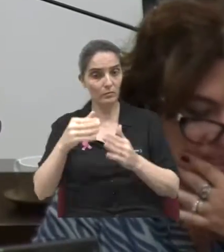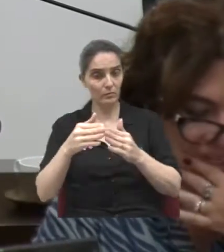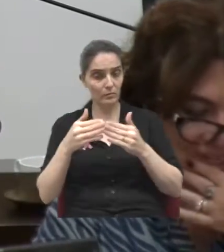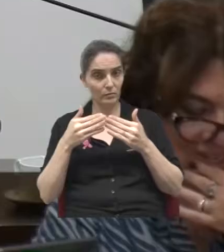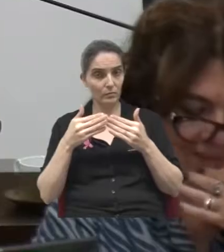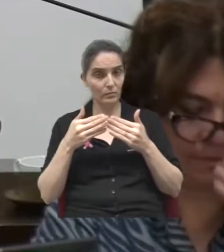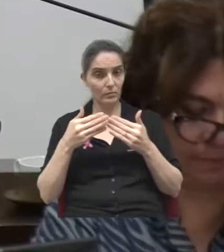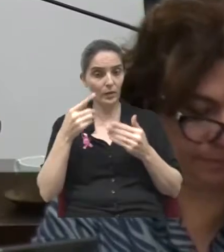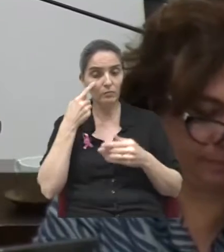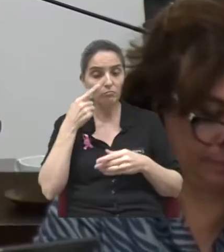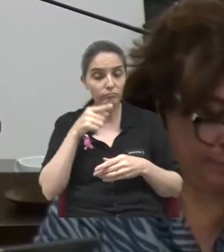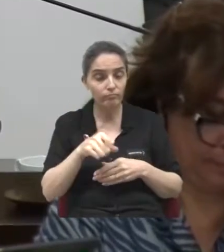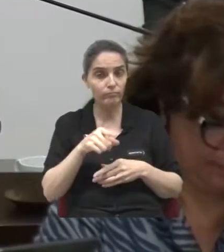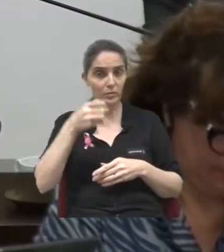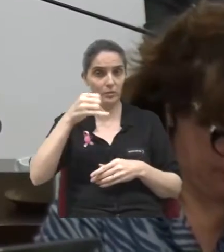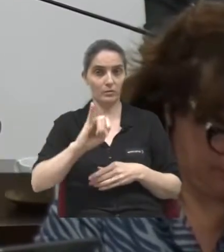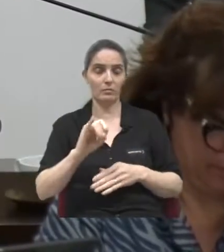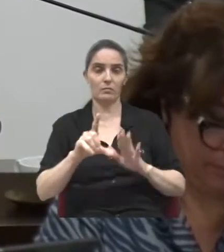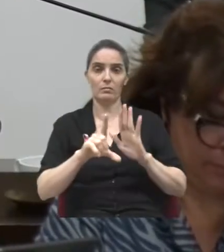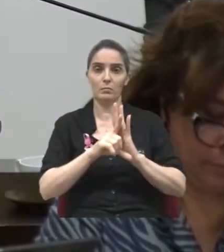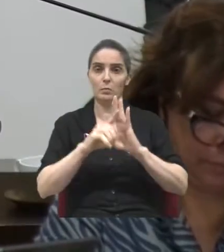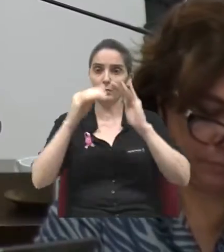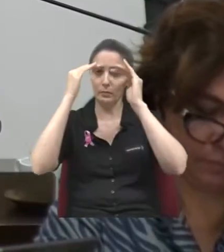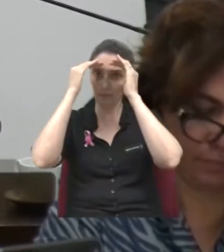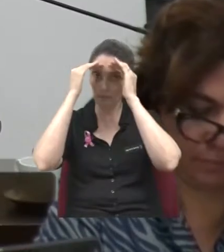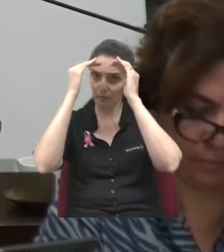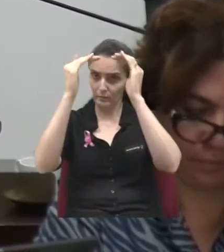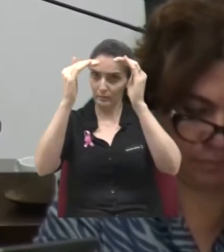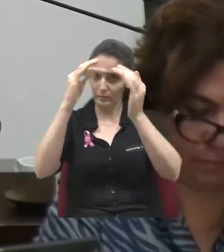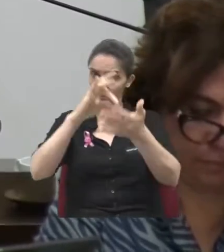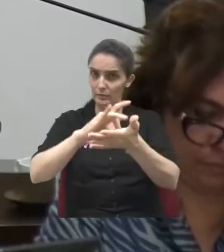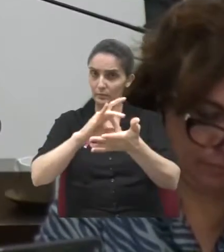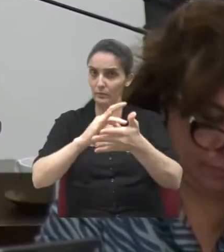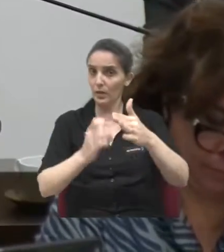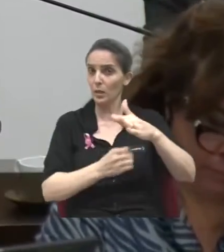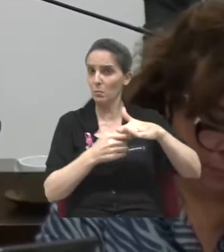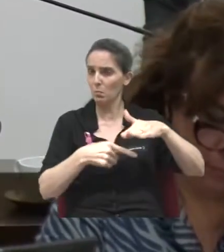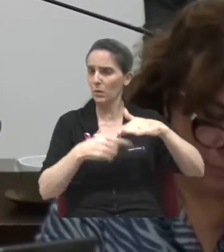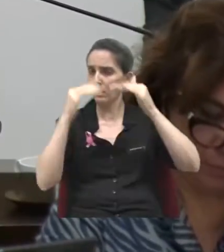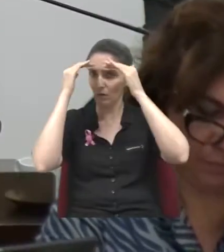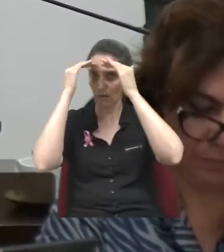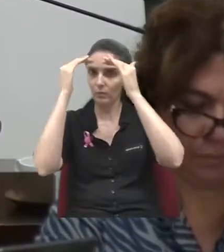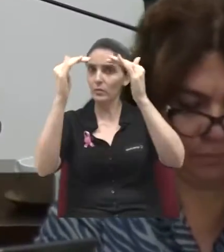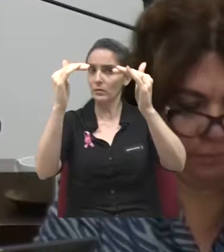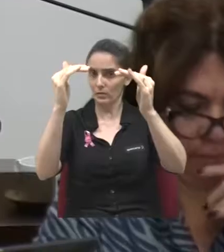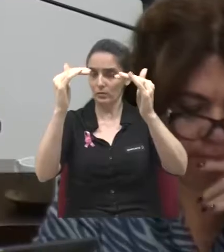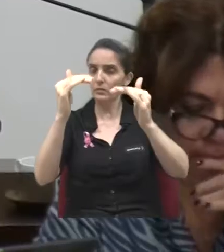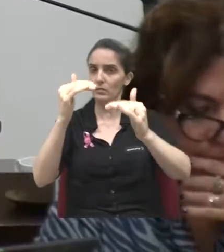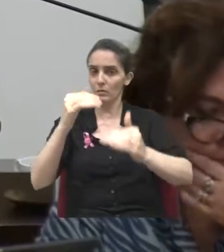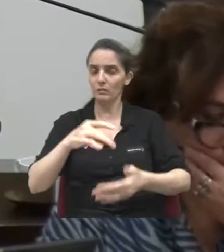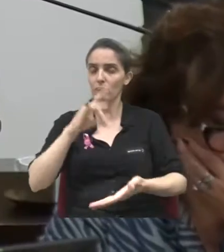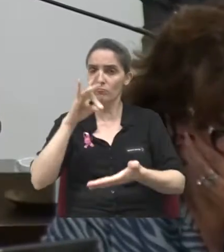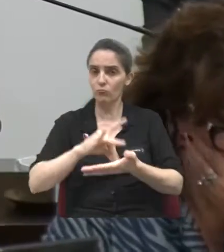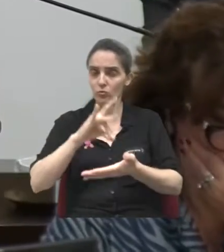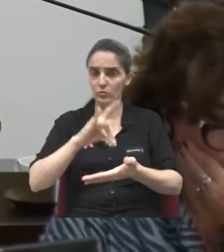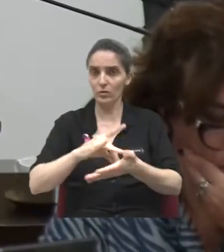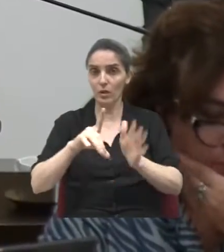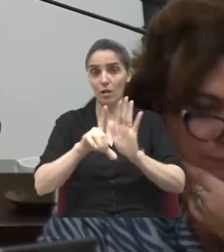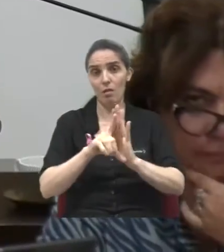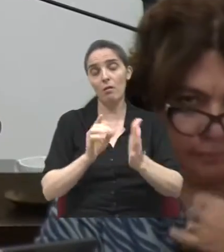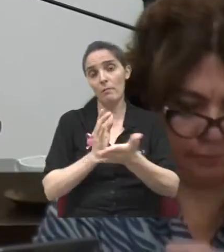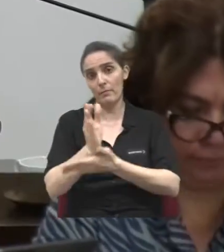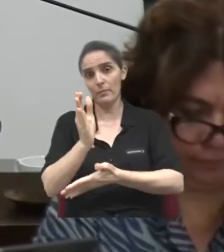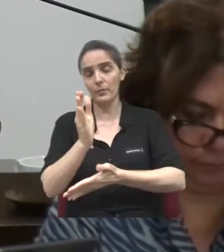acompanhar o que a concessionária vem fazendo no município e se realmente vem cumprindo as leis que nós aprovamos nesta